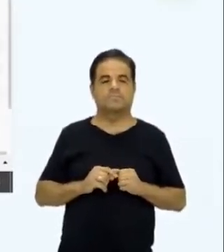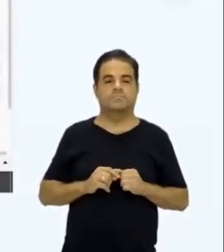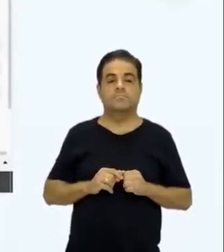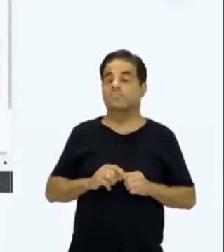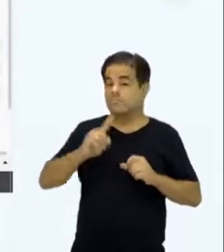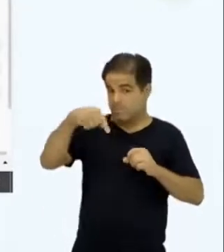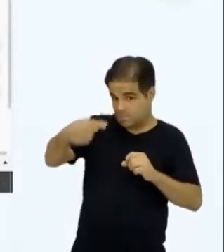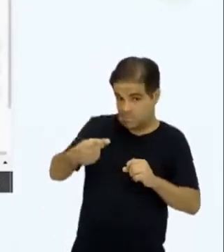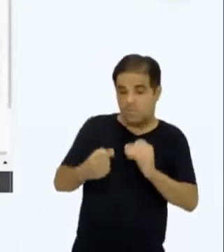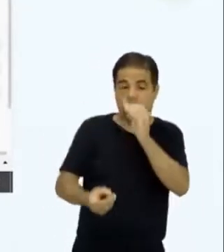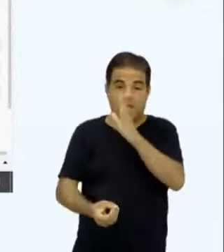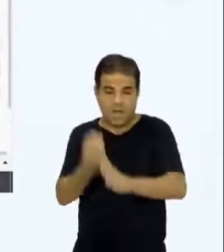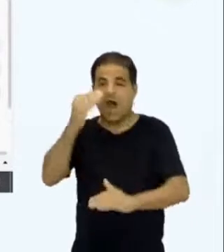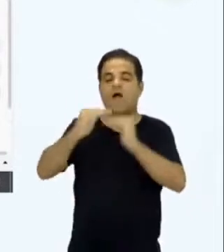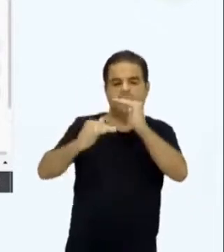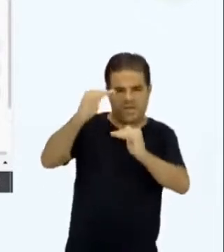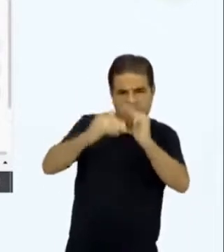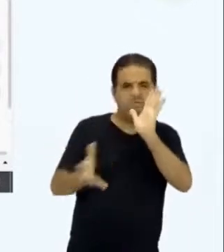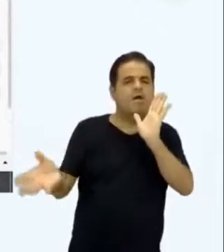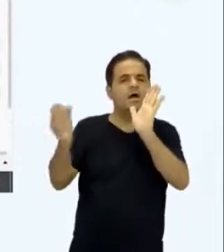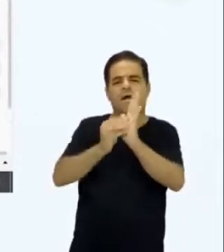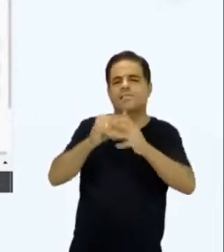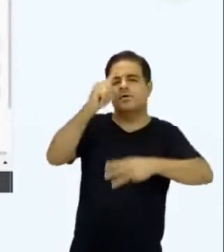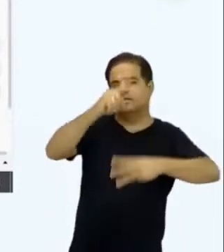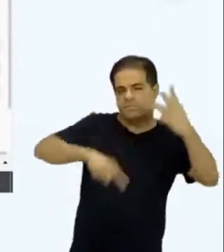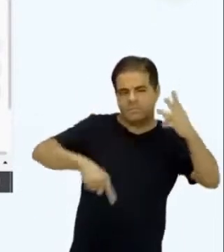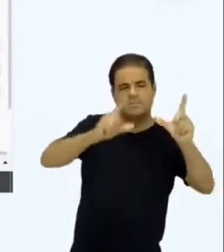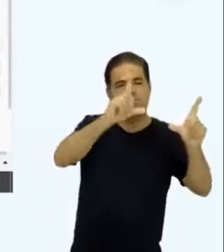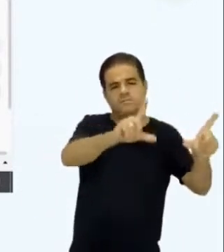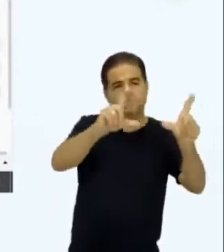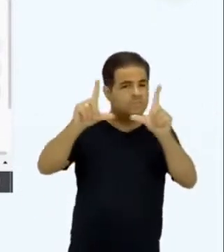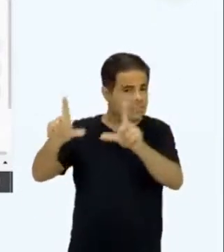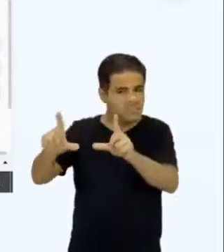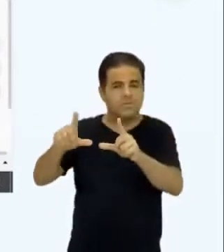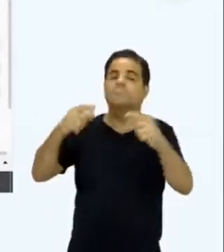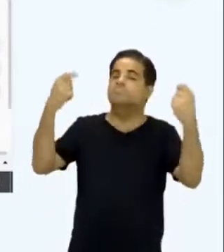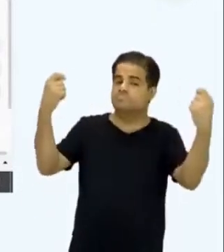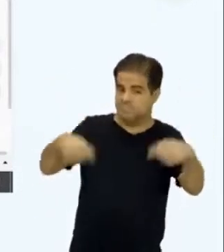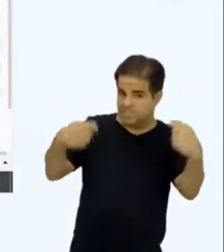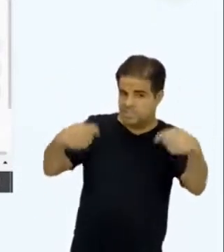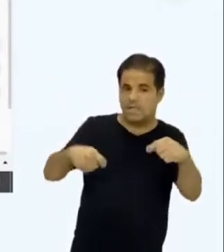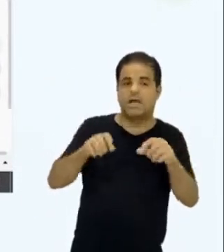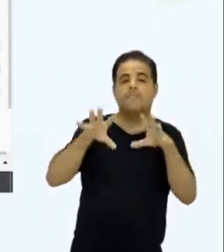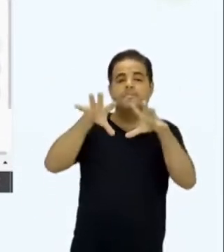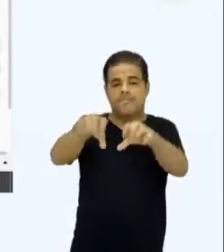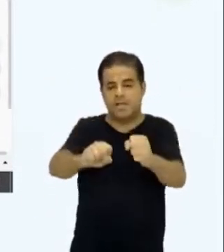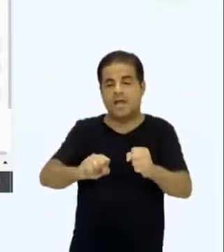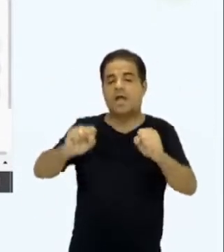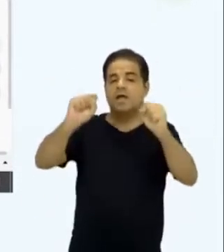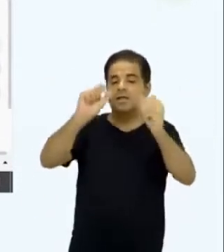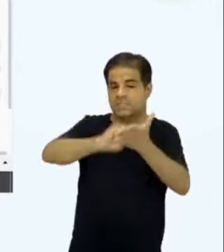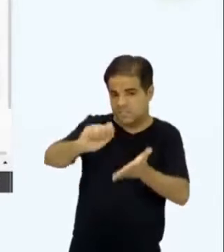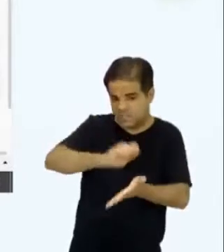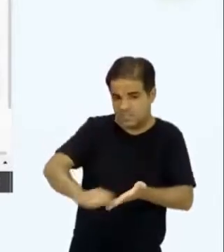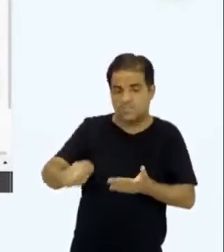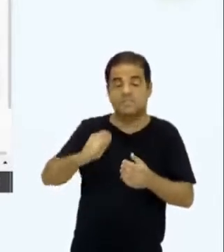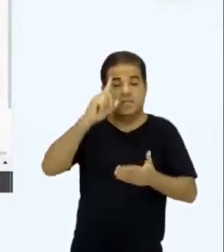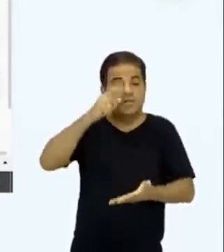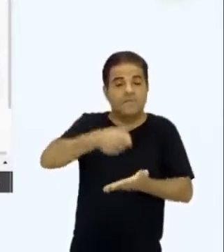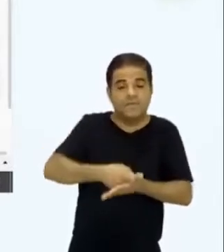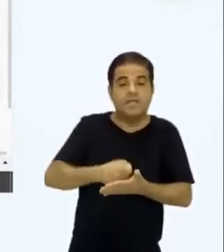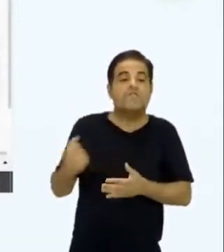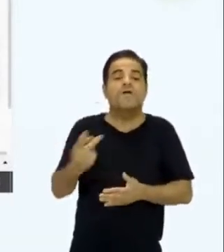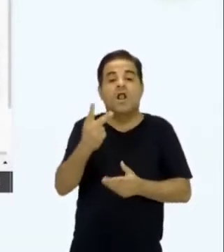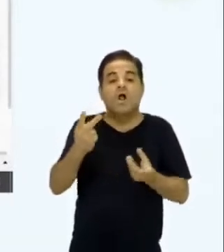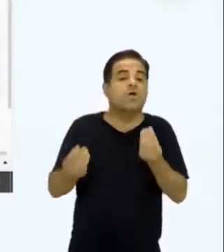Quando a gente criar a variável, aparecem esses 3 bloquinhos. Nós vamos precisar pegar o bloquinho escrito definir valor